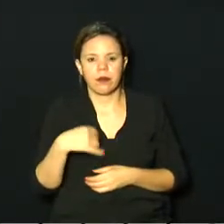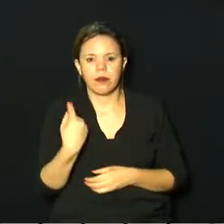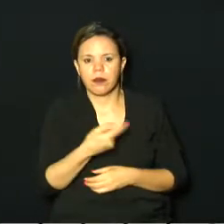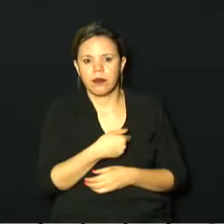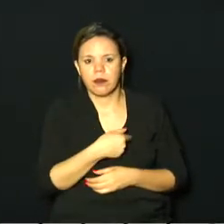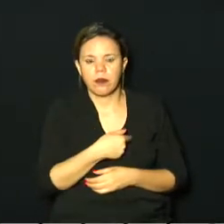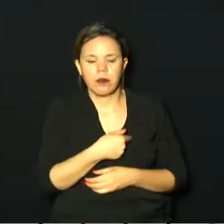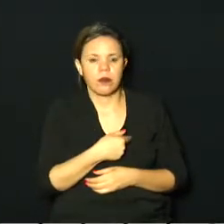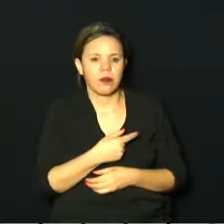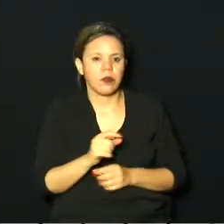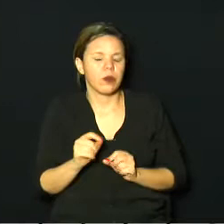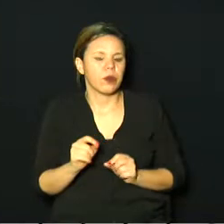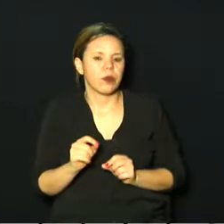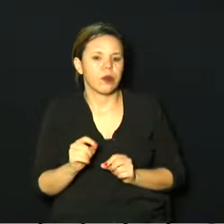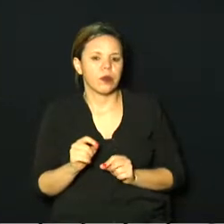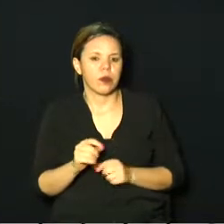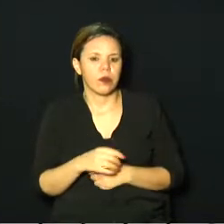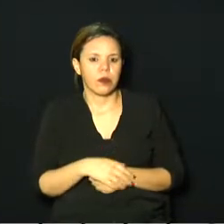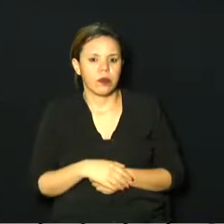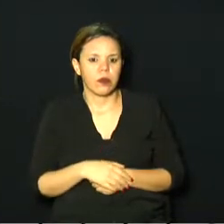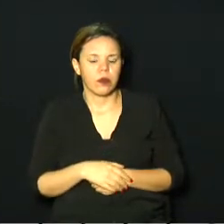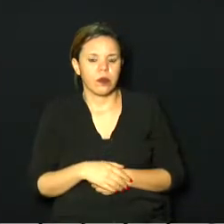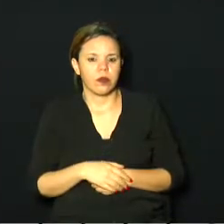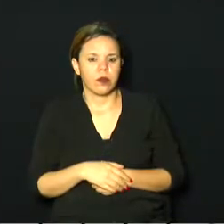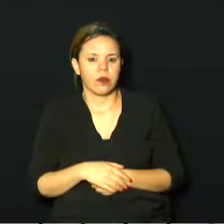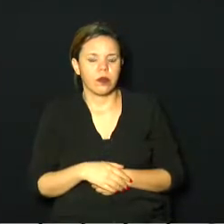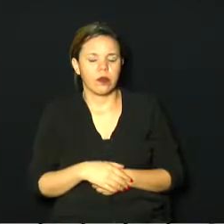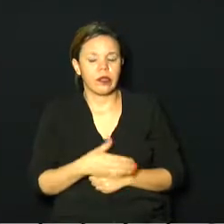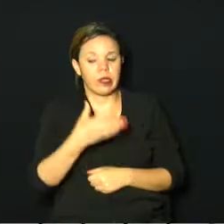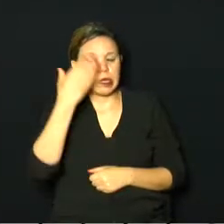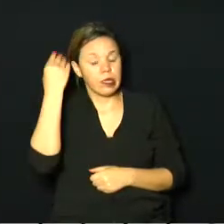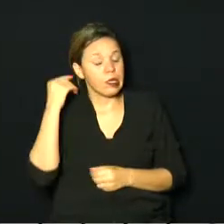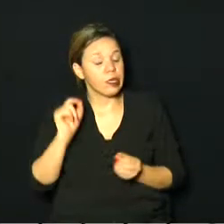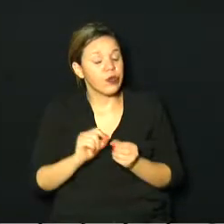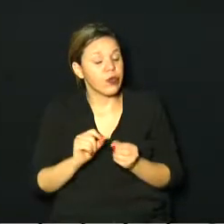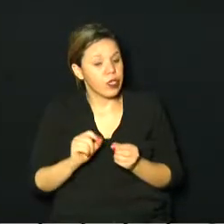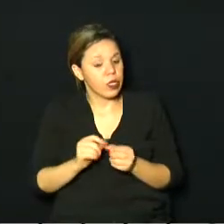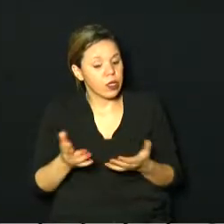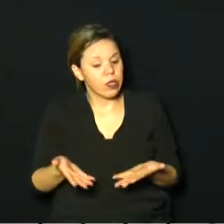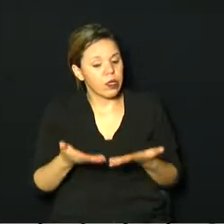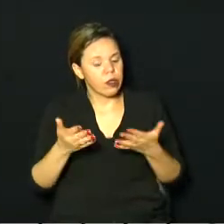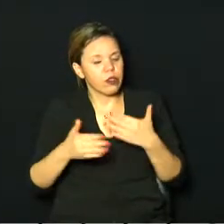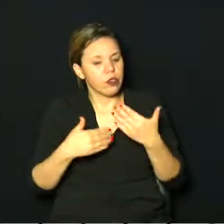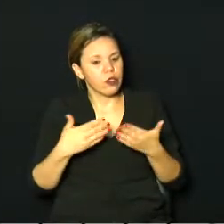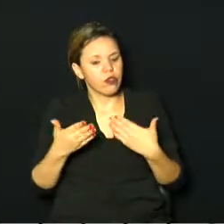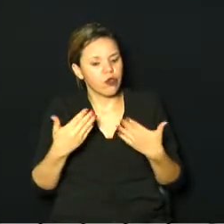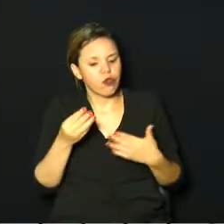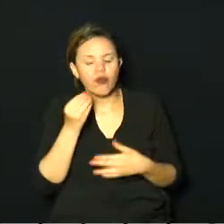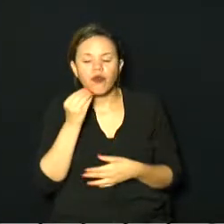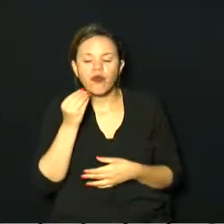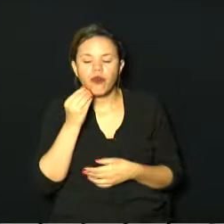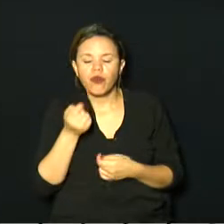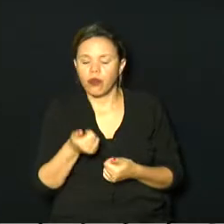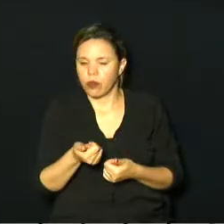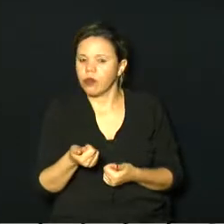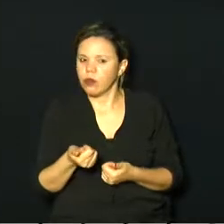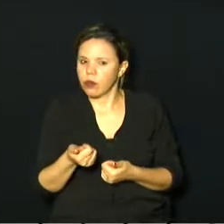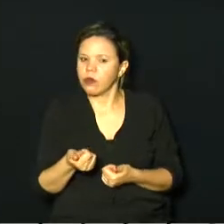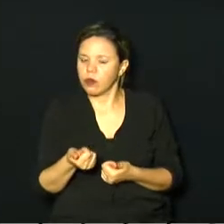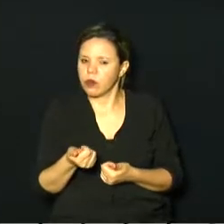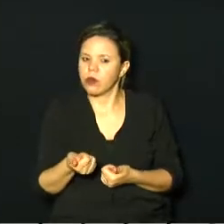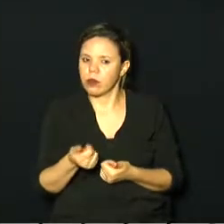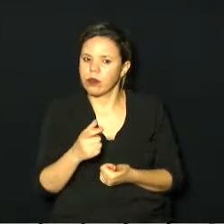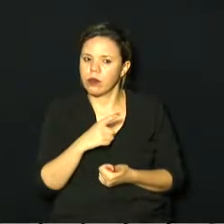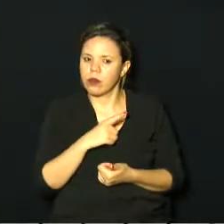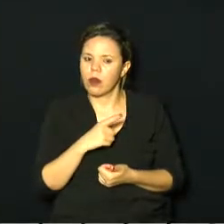não podíamos deixar de estar construindo esse espaço para que a gente possa buscar uma